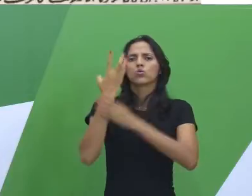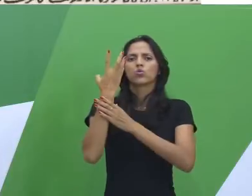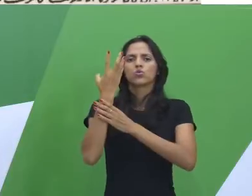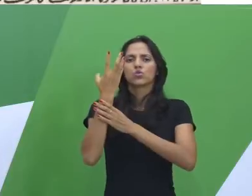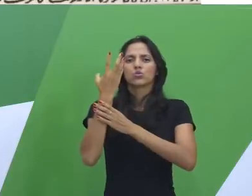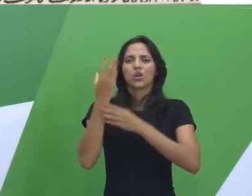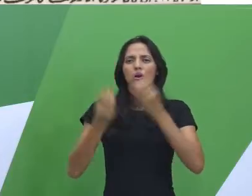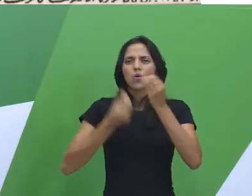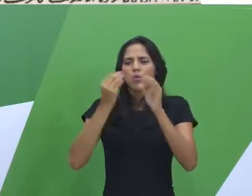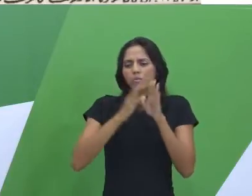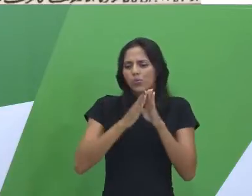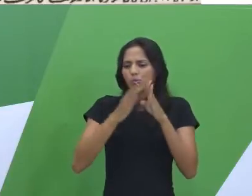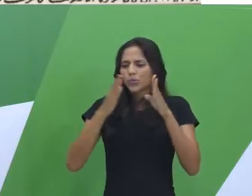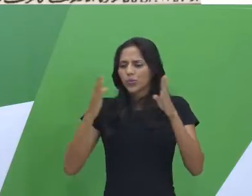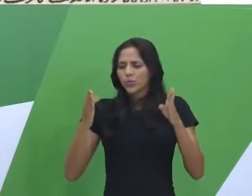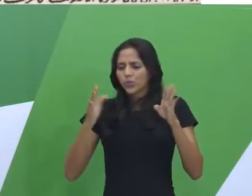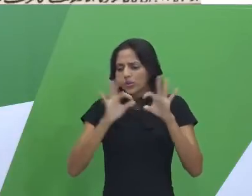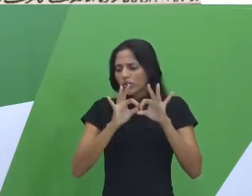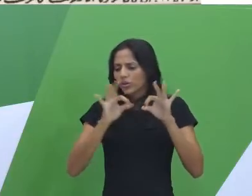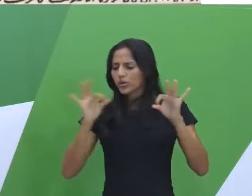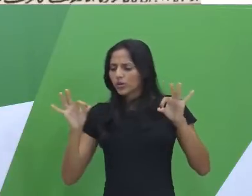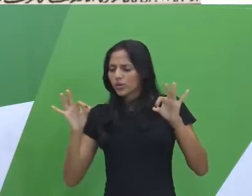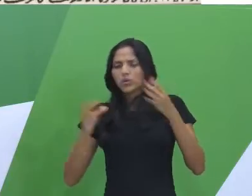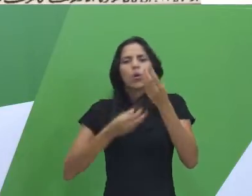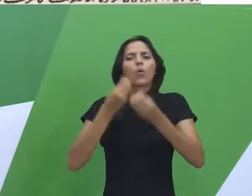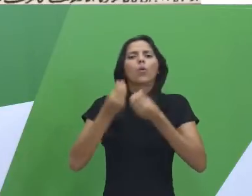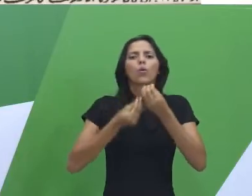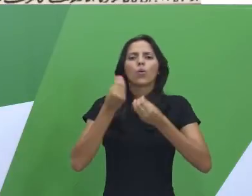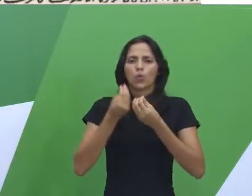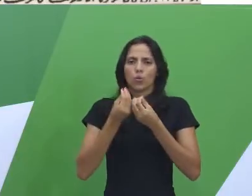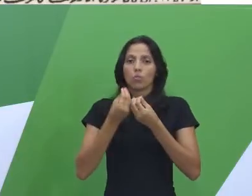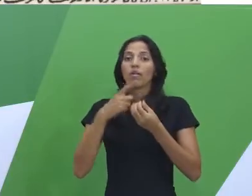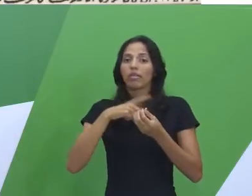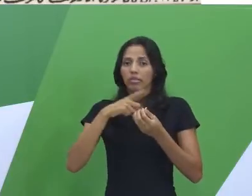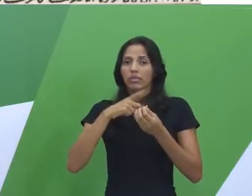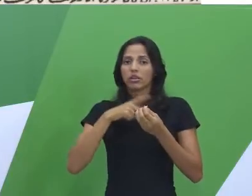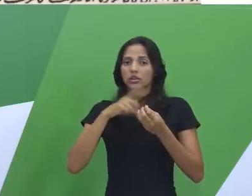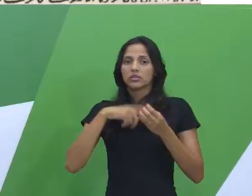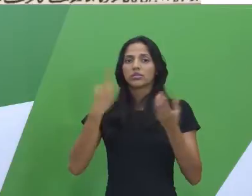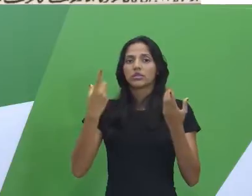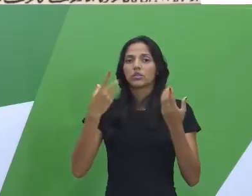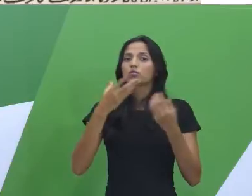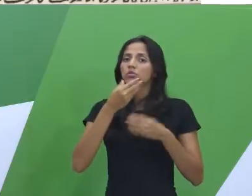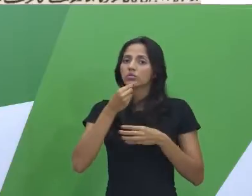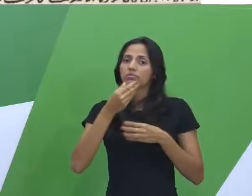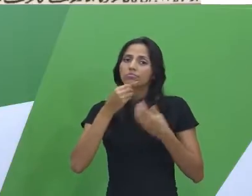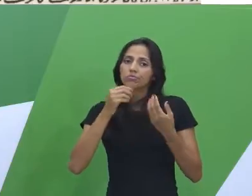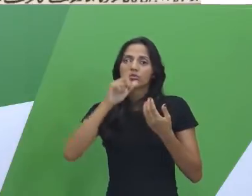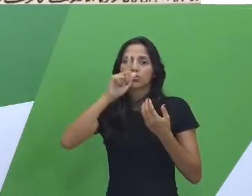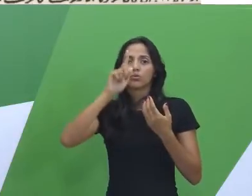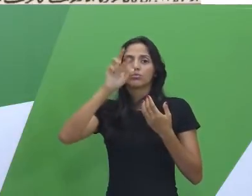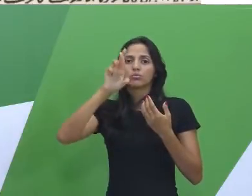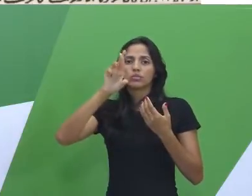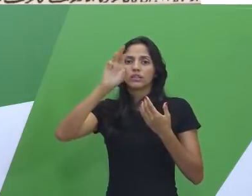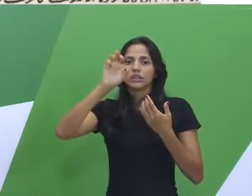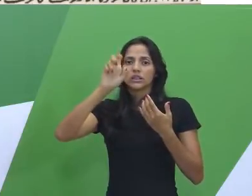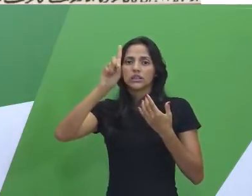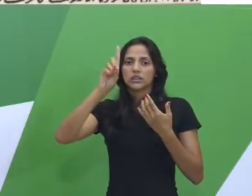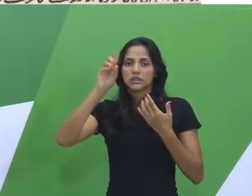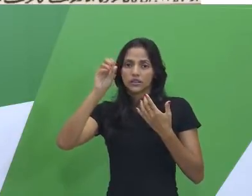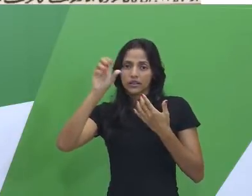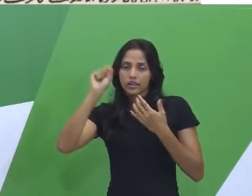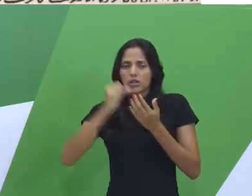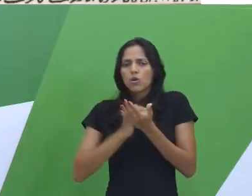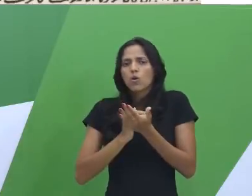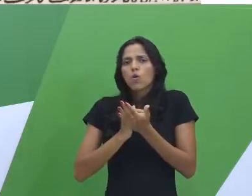onde eu quero chegar e qual é o ponto final dessa estrutura. Então foram exatamente os gregos que